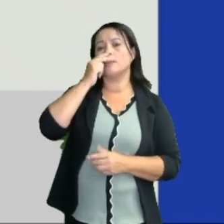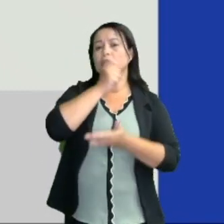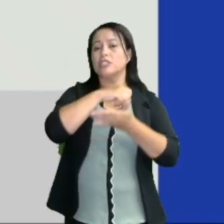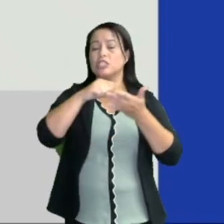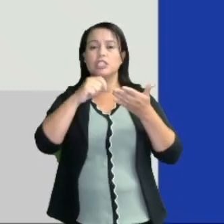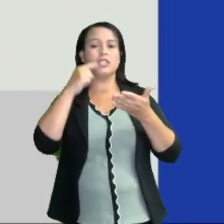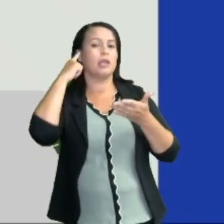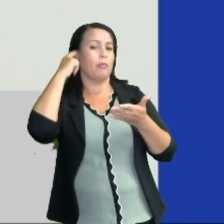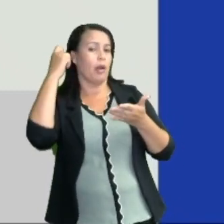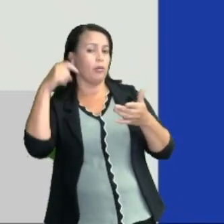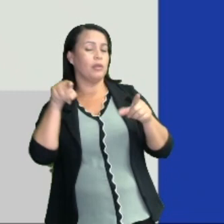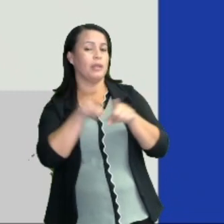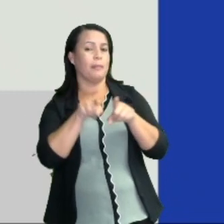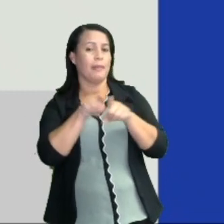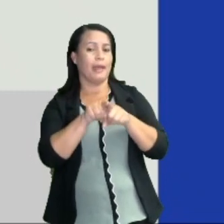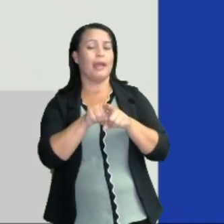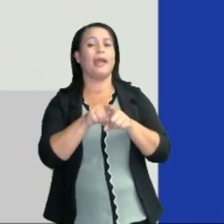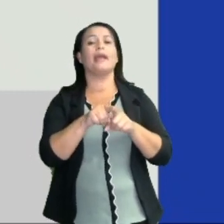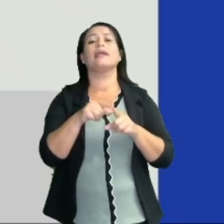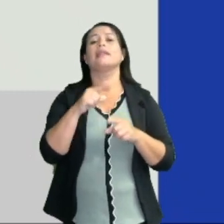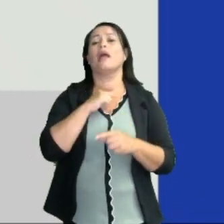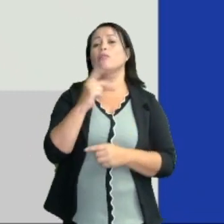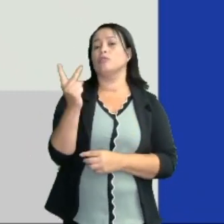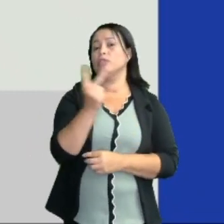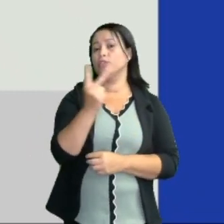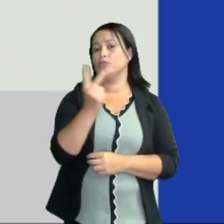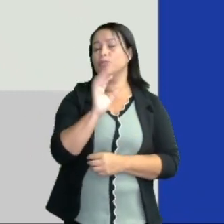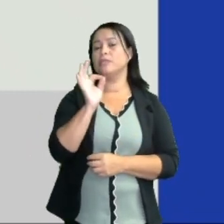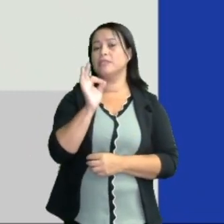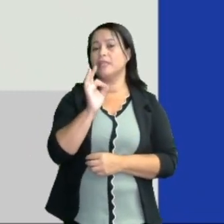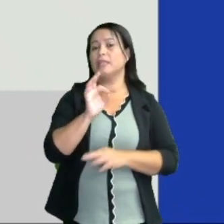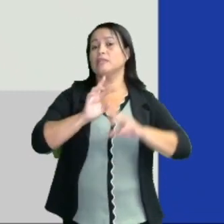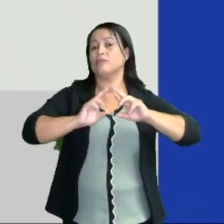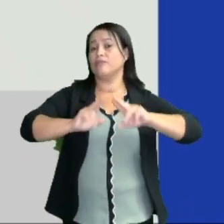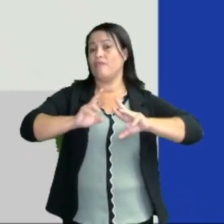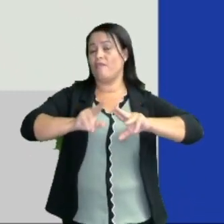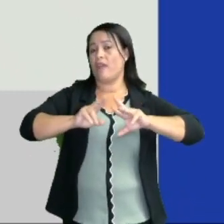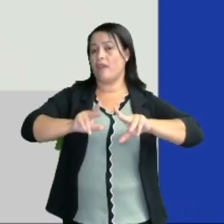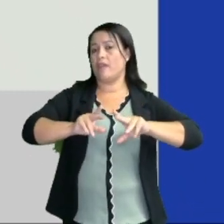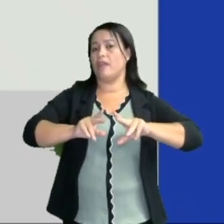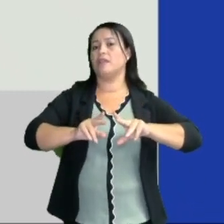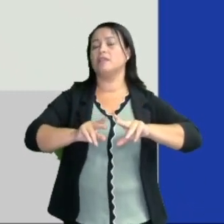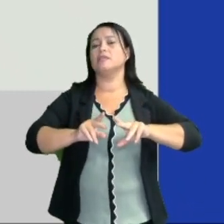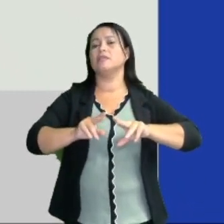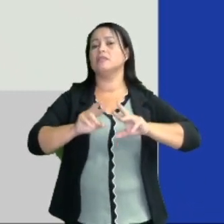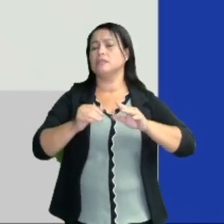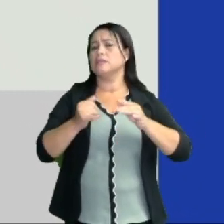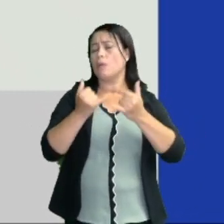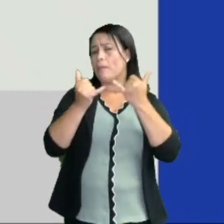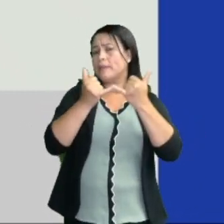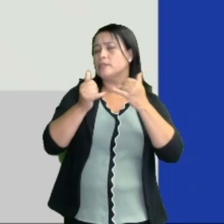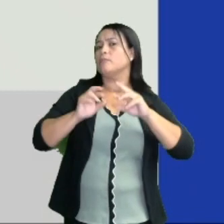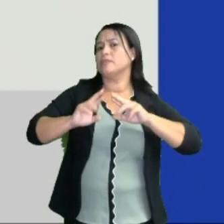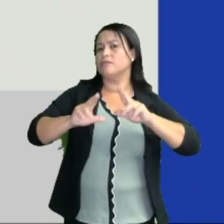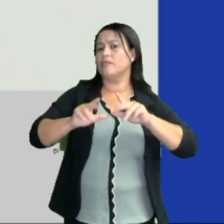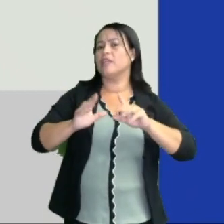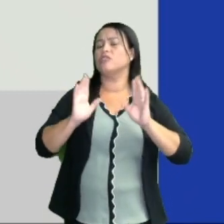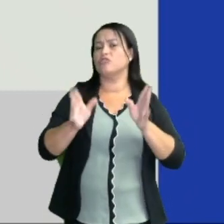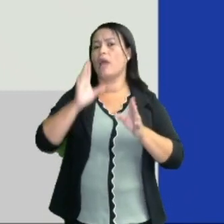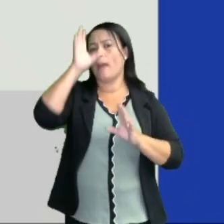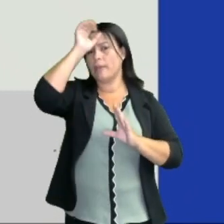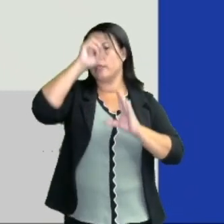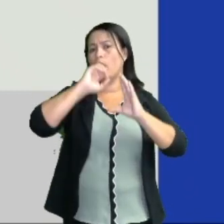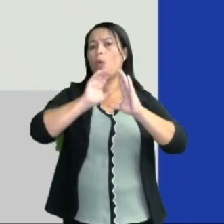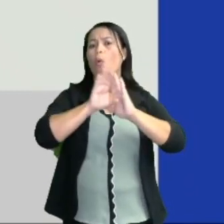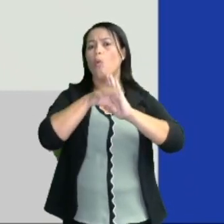grafia. Então, polissemia e homonimia, tá? São coisas diferentes, são distintos, tá certo? A gente aprendeu o